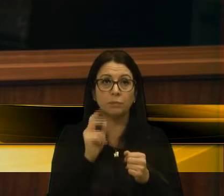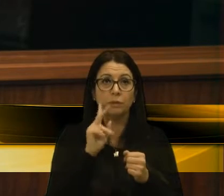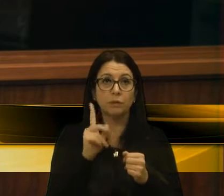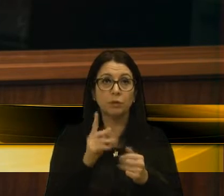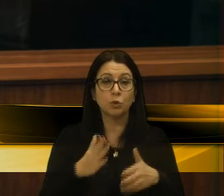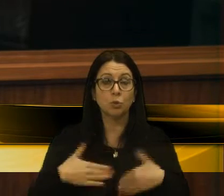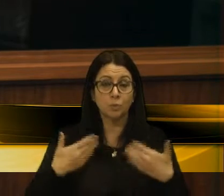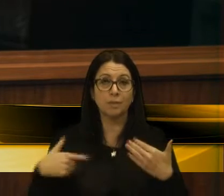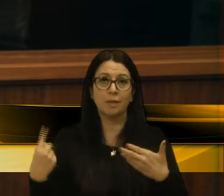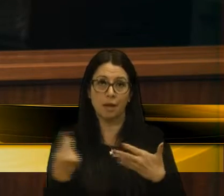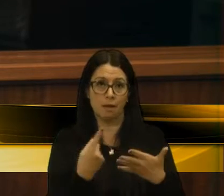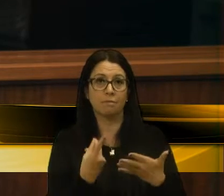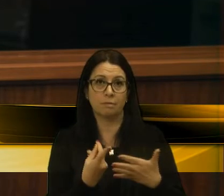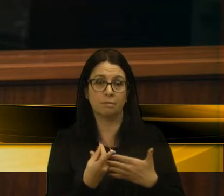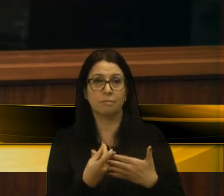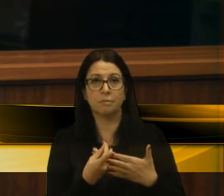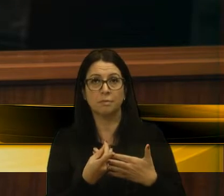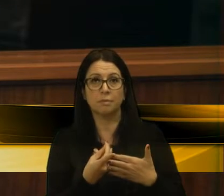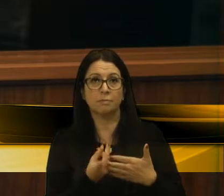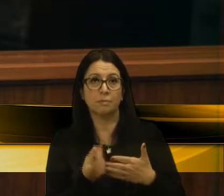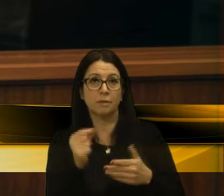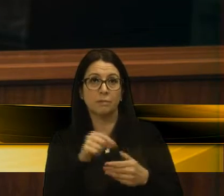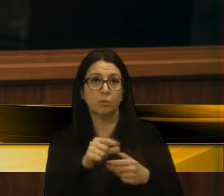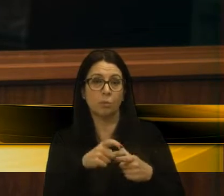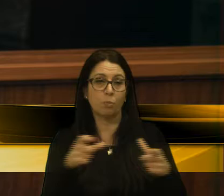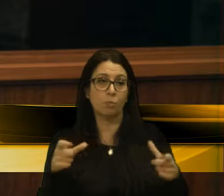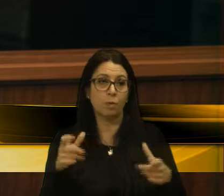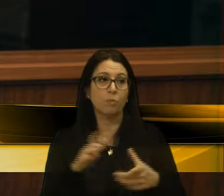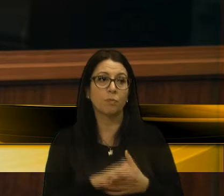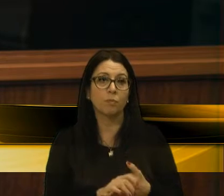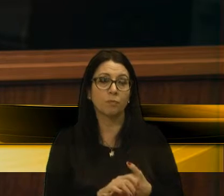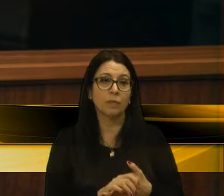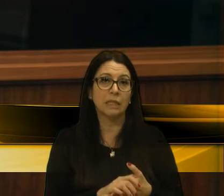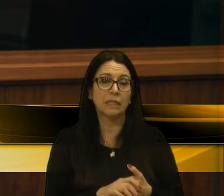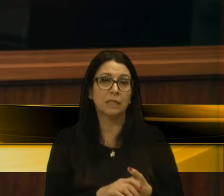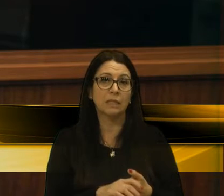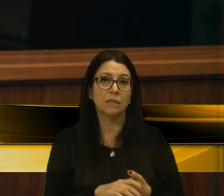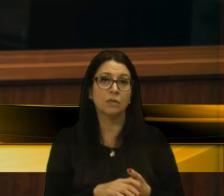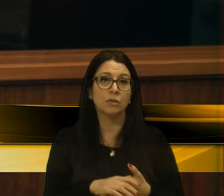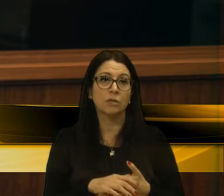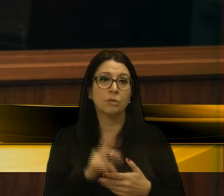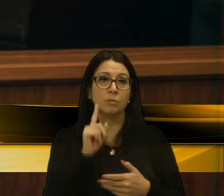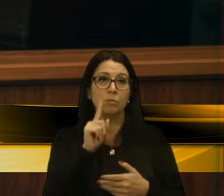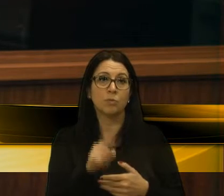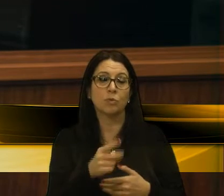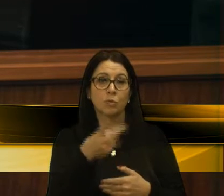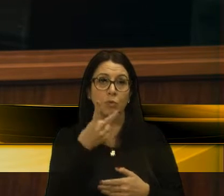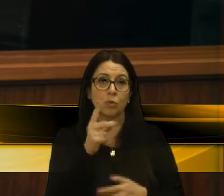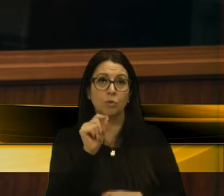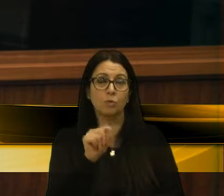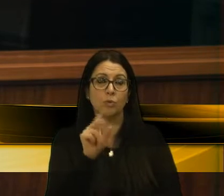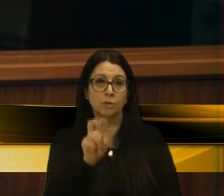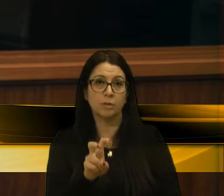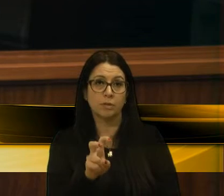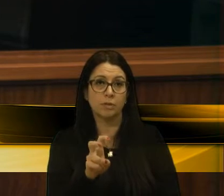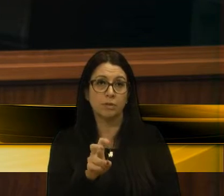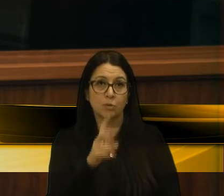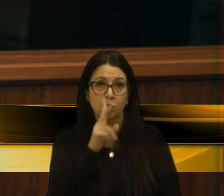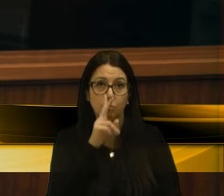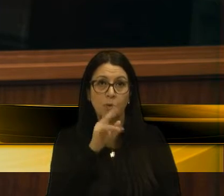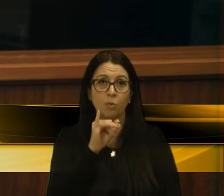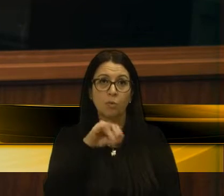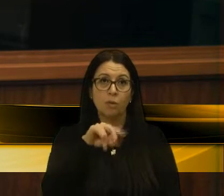assustar, mas a gente coloca maior os parâmetros, né? A gente coloca aqui 2,5 como índice